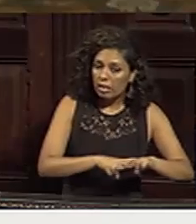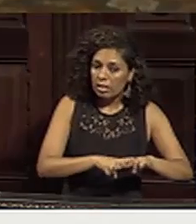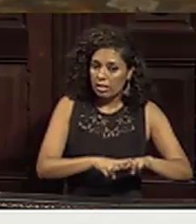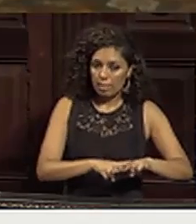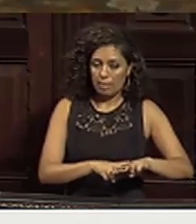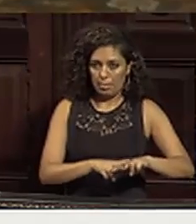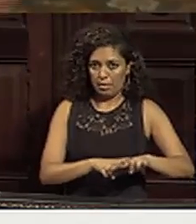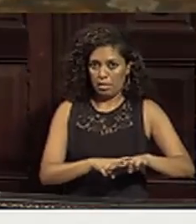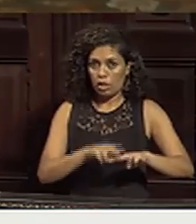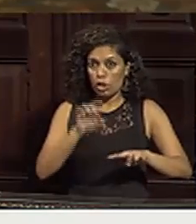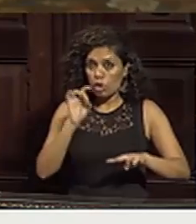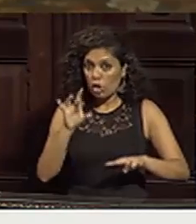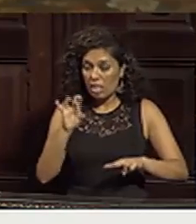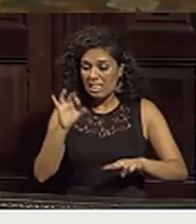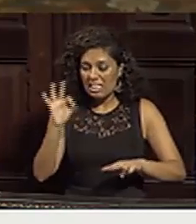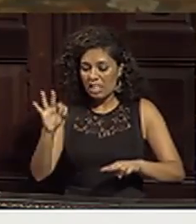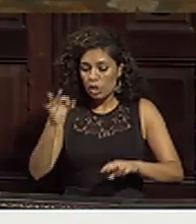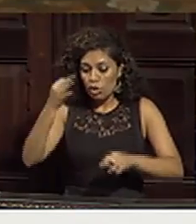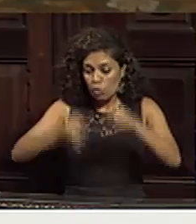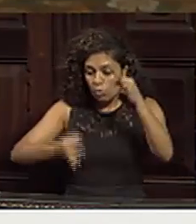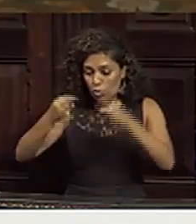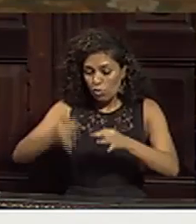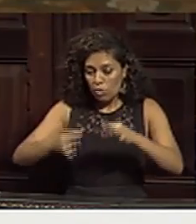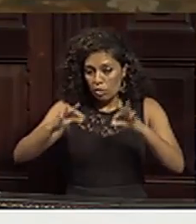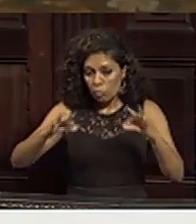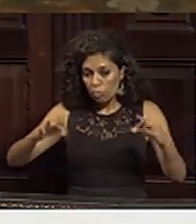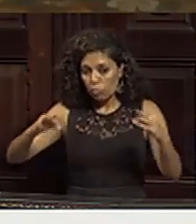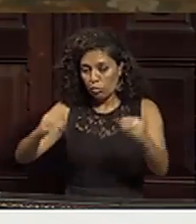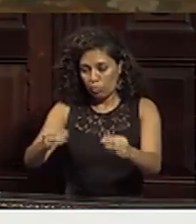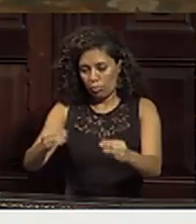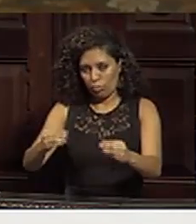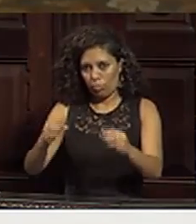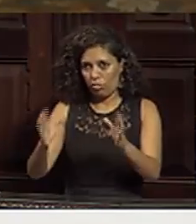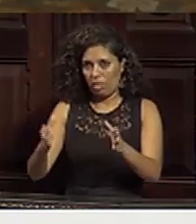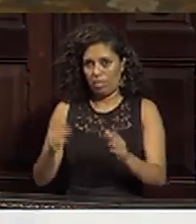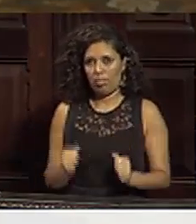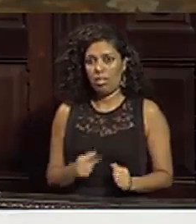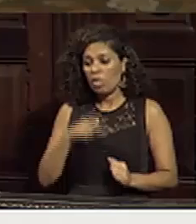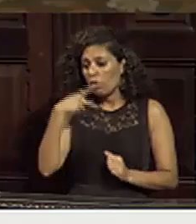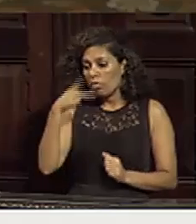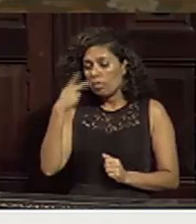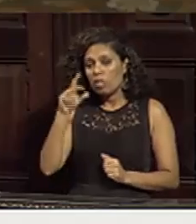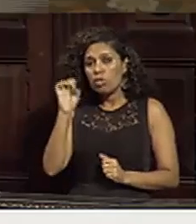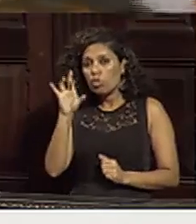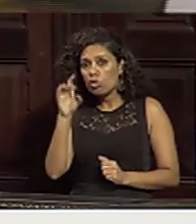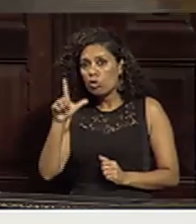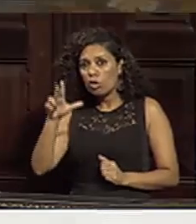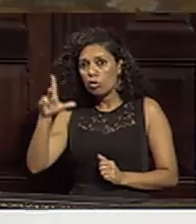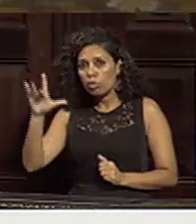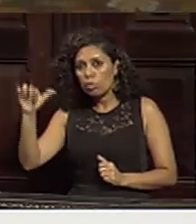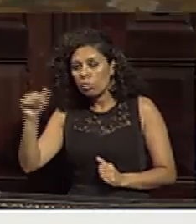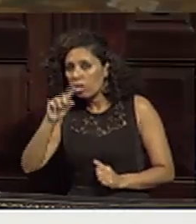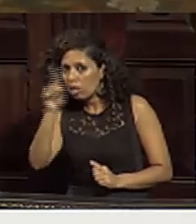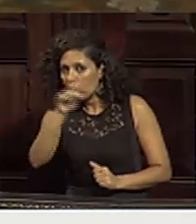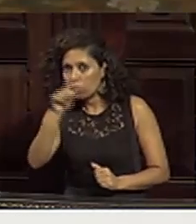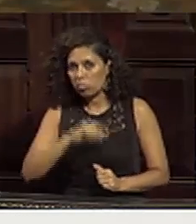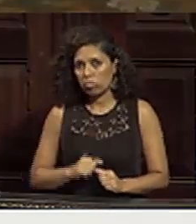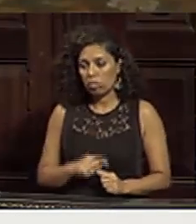da sentença condenatória. Eu não estou tratando do caso Lula, eu estou tratando de todos os